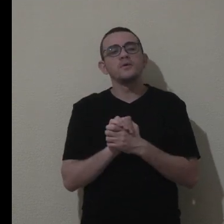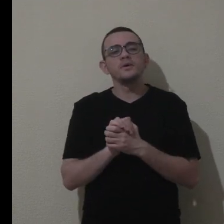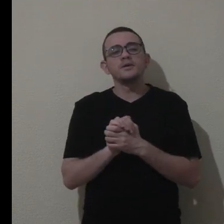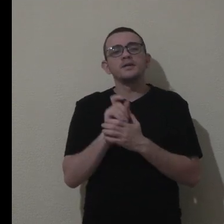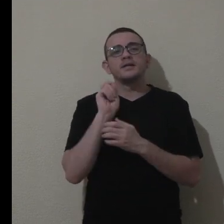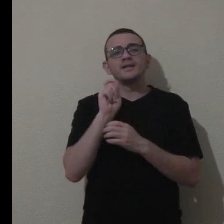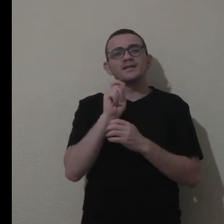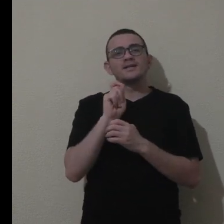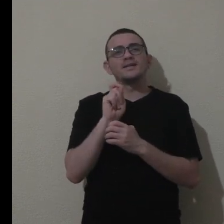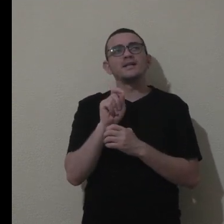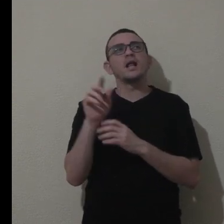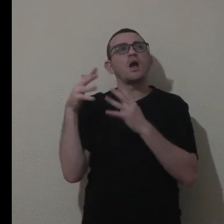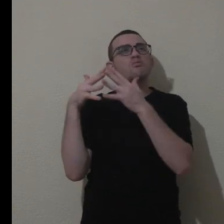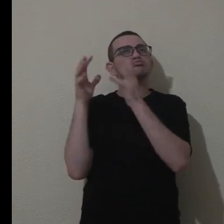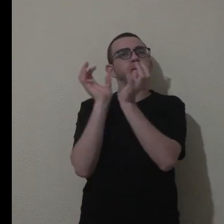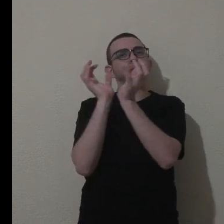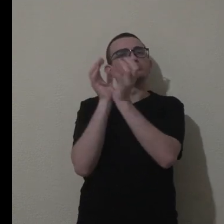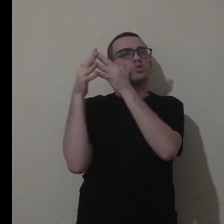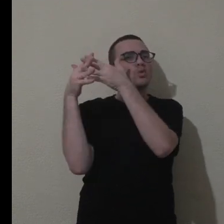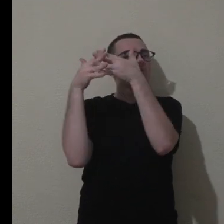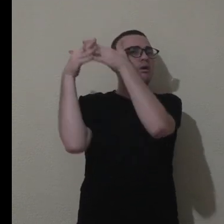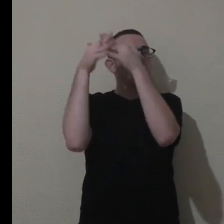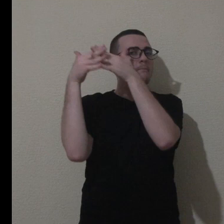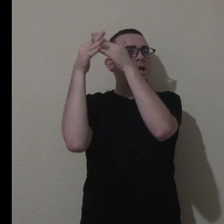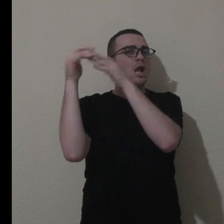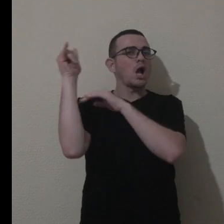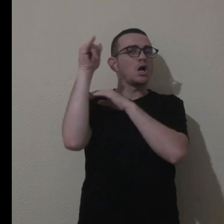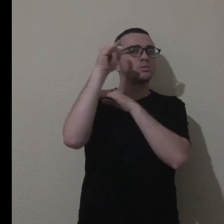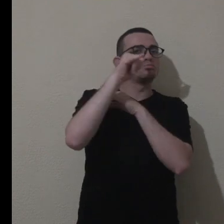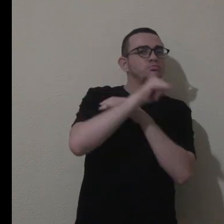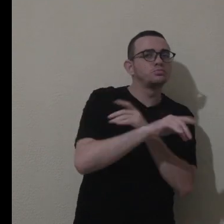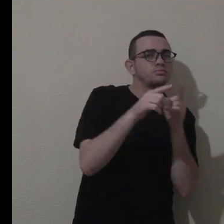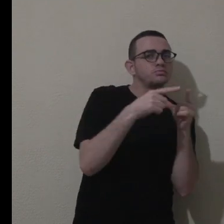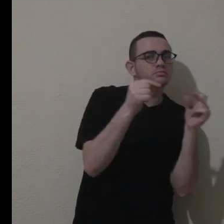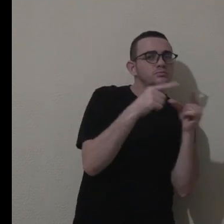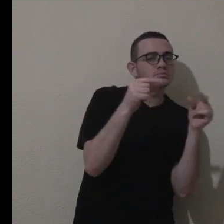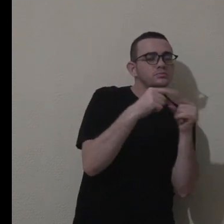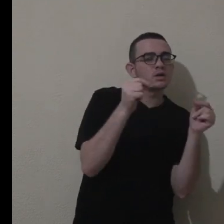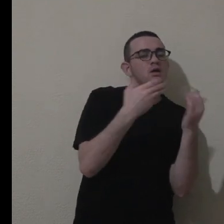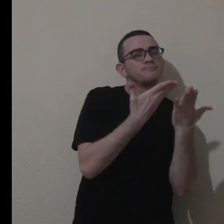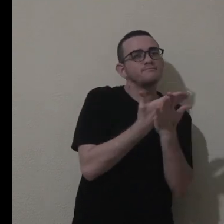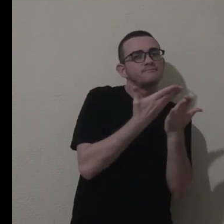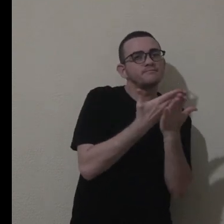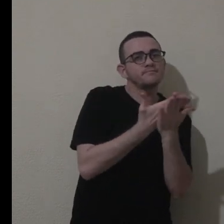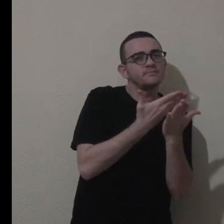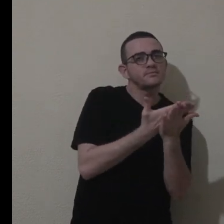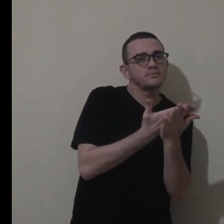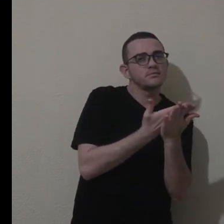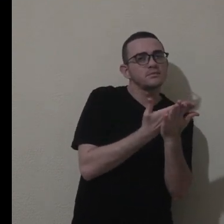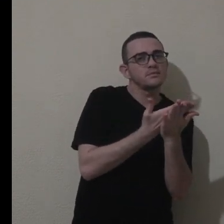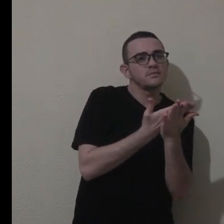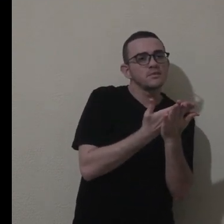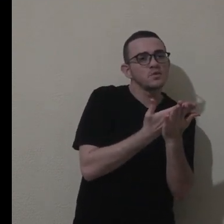cunhado pelos americanos, um grupo do MIT, que passou uma temporada no Japão